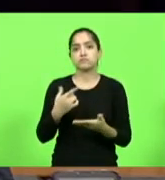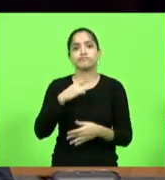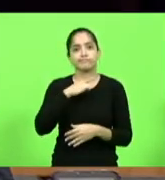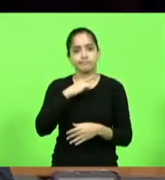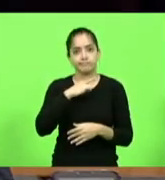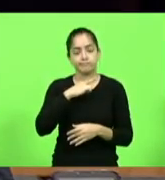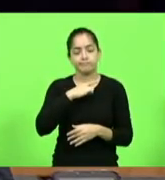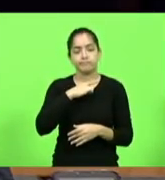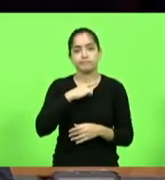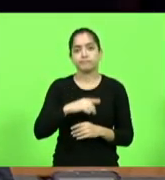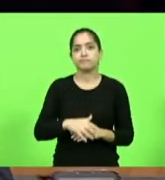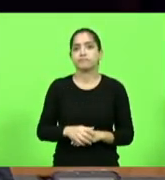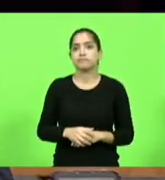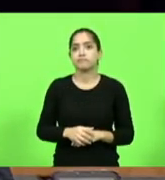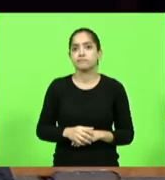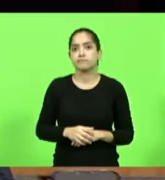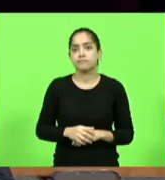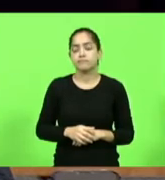que